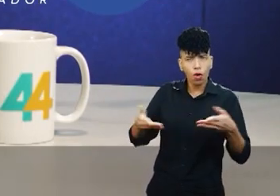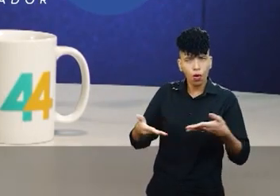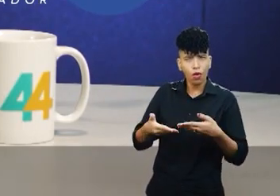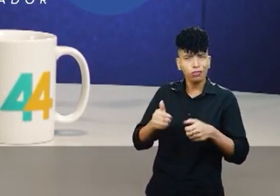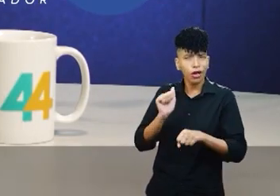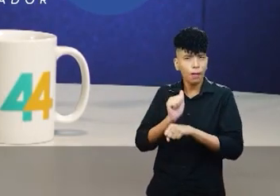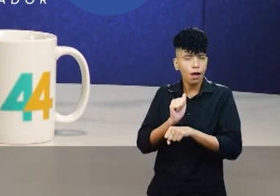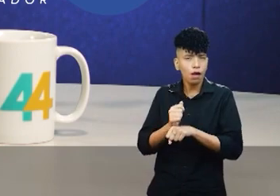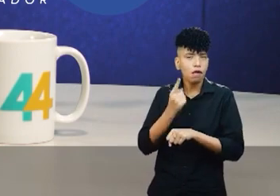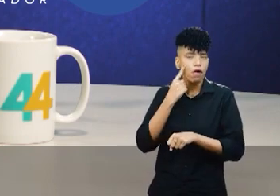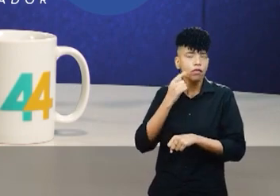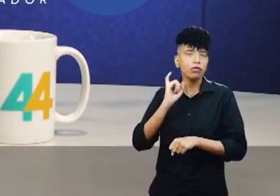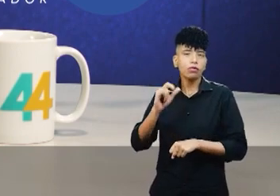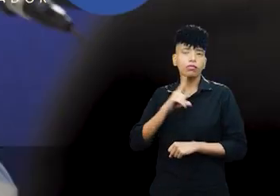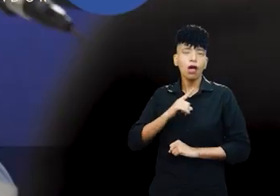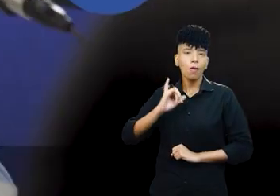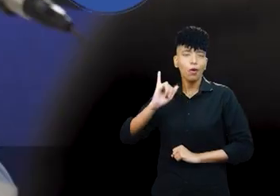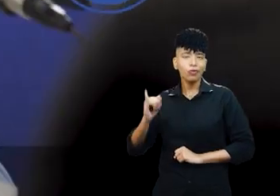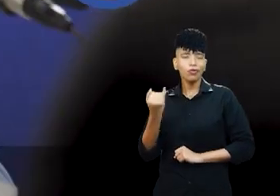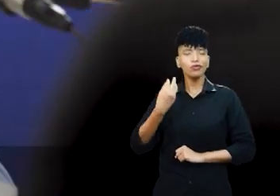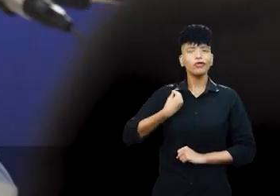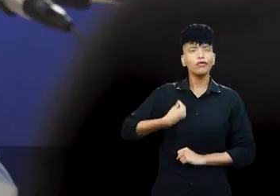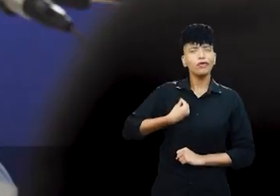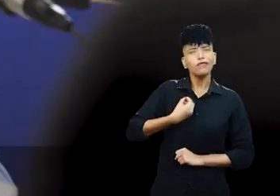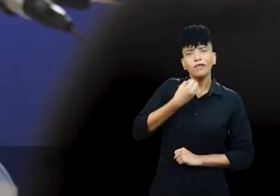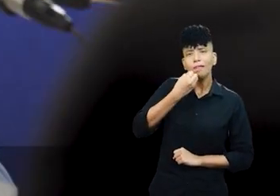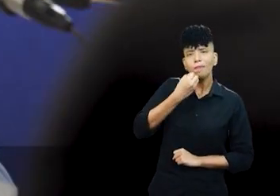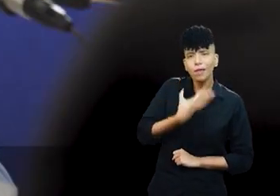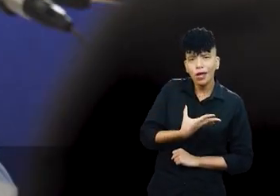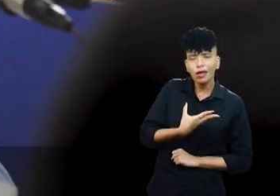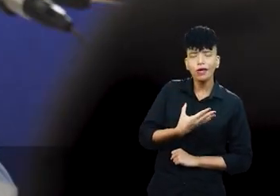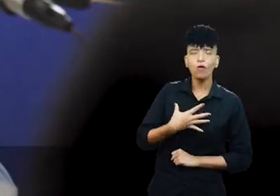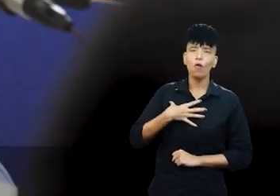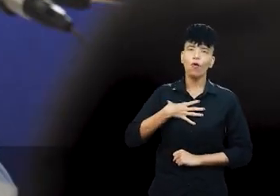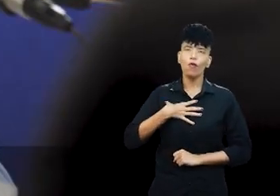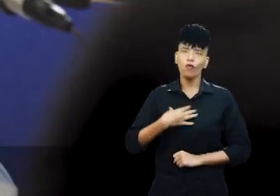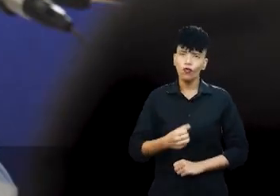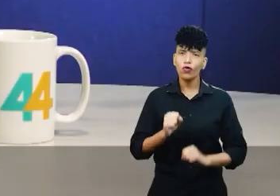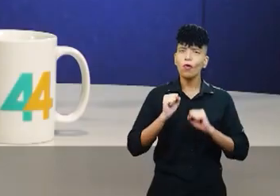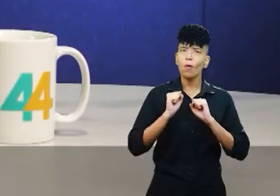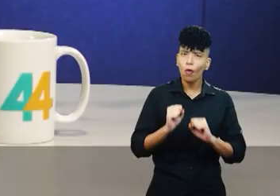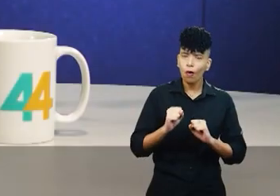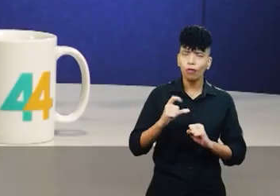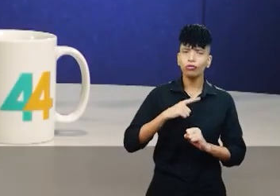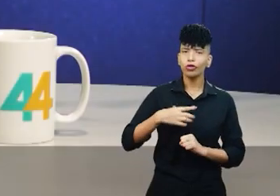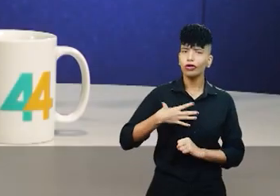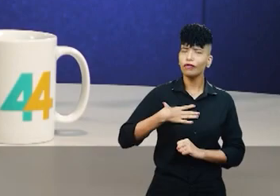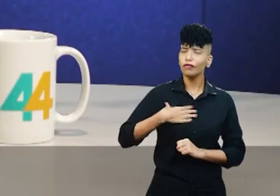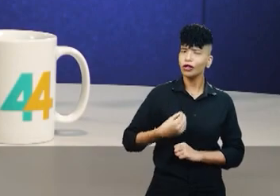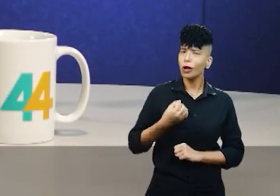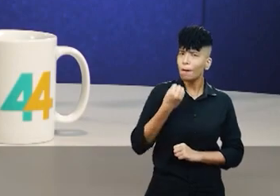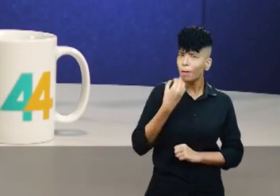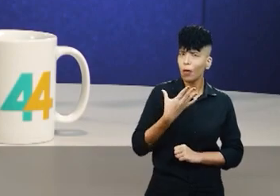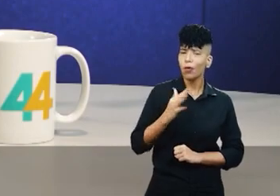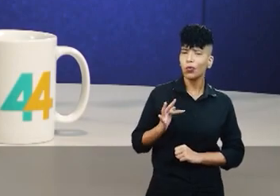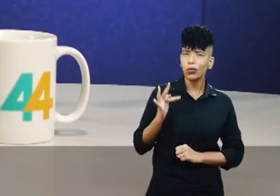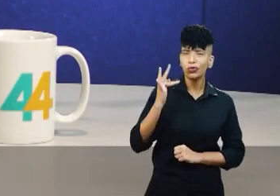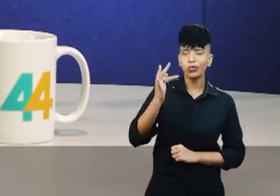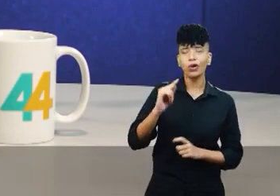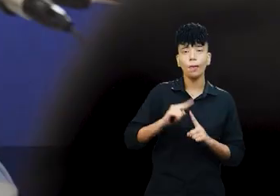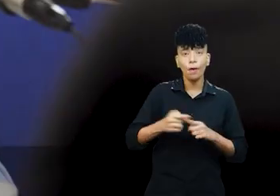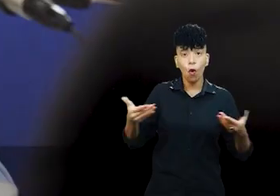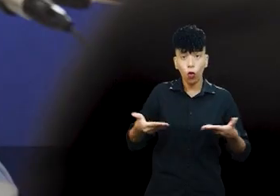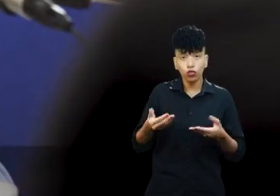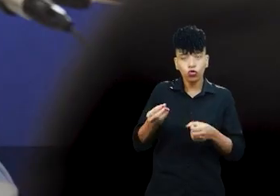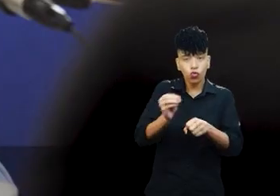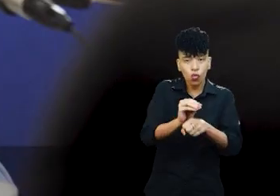oportunidade para viver com dignidade, para que o filho dele tenha uma vida melhor do que ele, mas a gente precisa tratar do presente e olhar para o